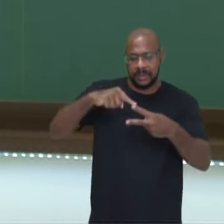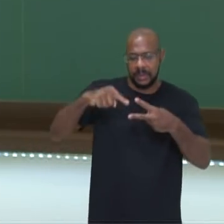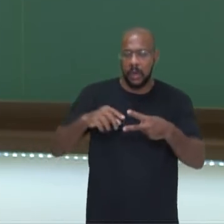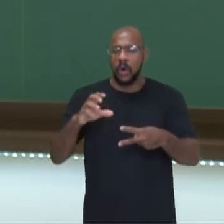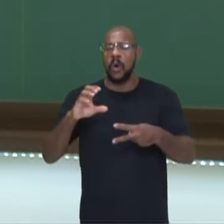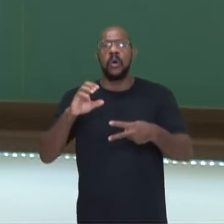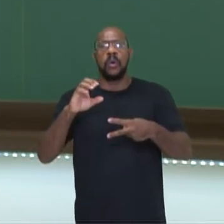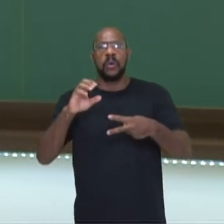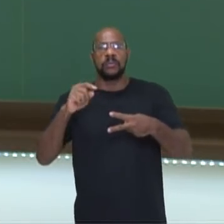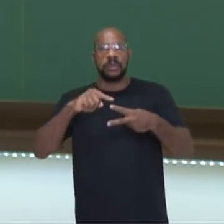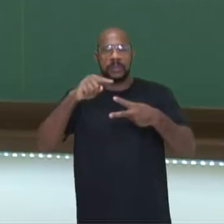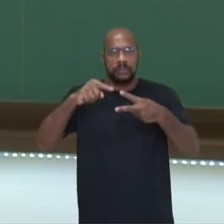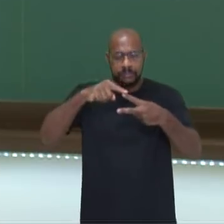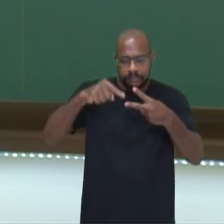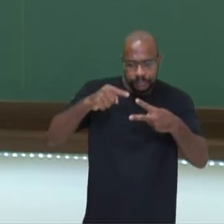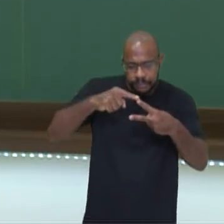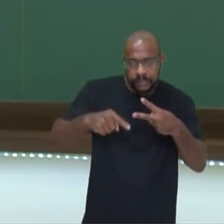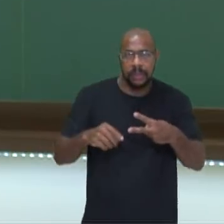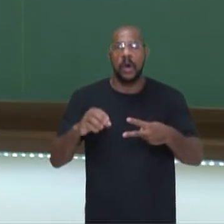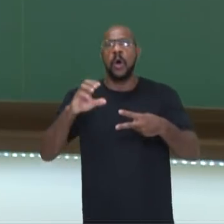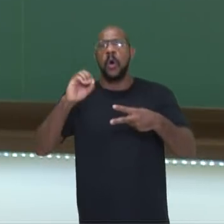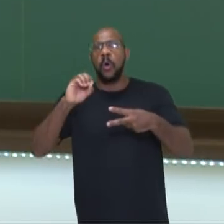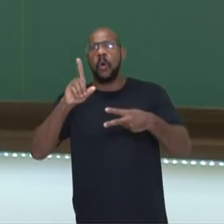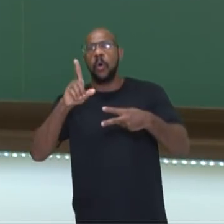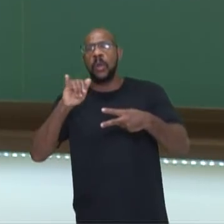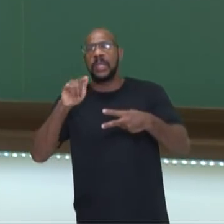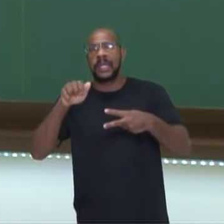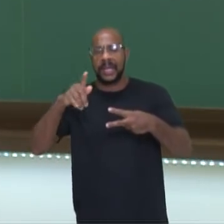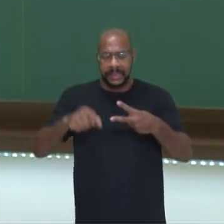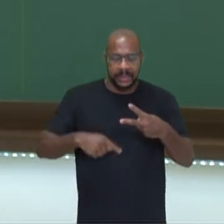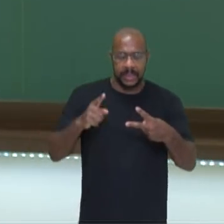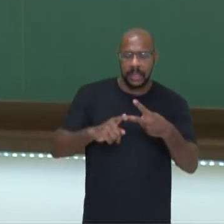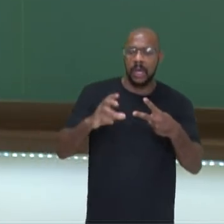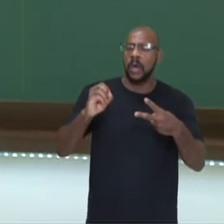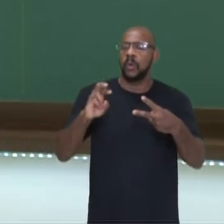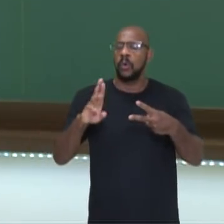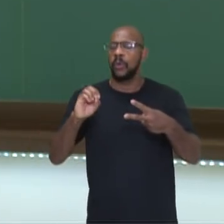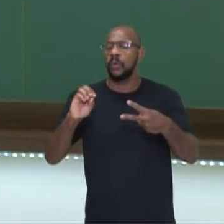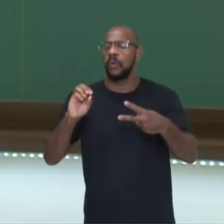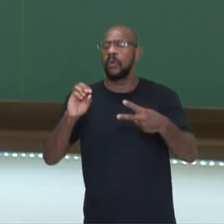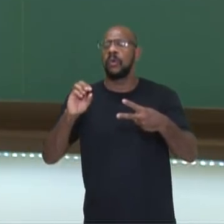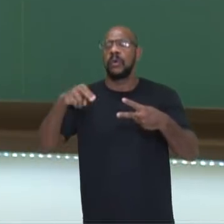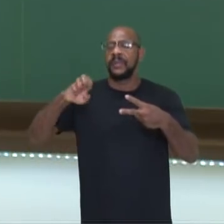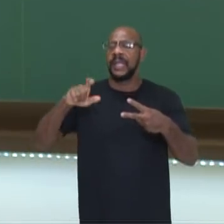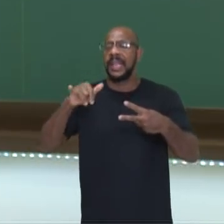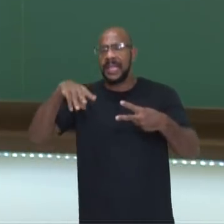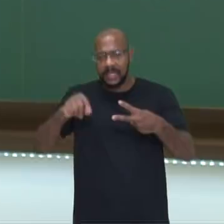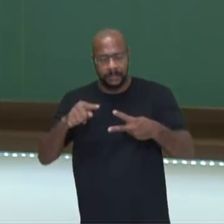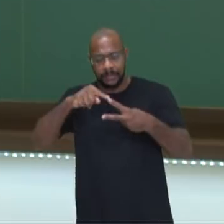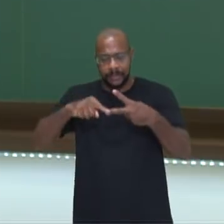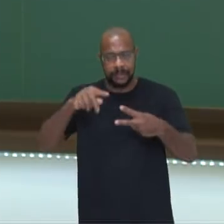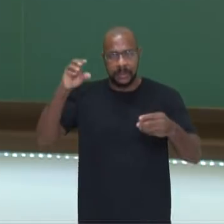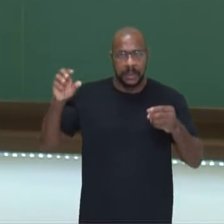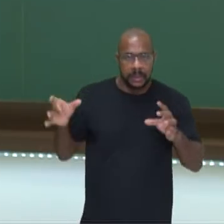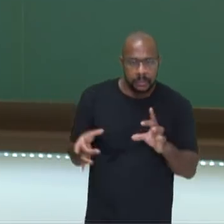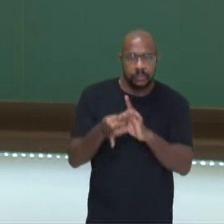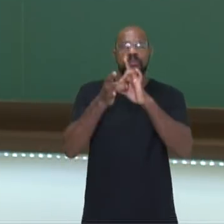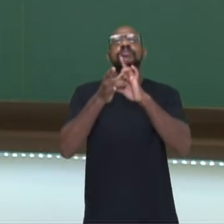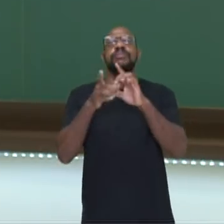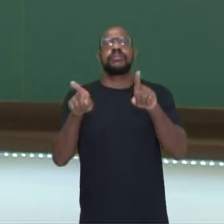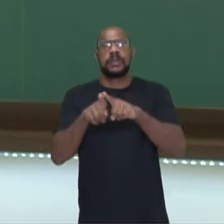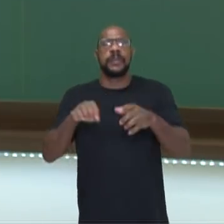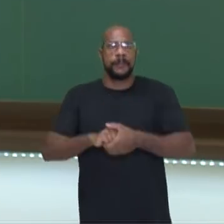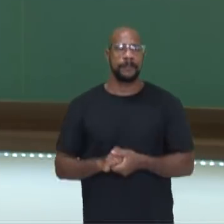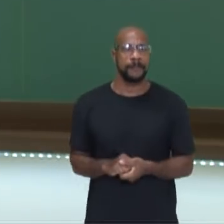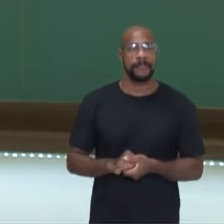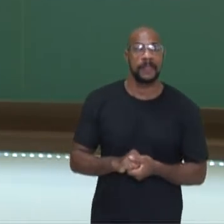voto de cabresto, esse quarto elemento, política dos governadores. O que é isso? Como